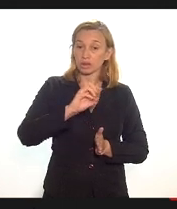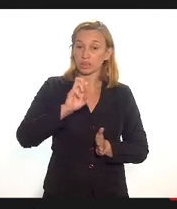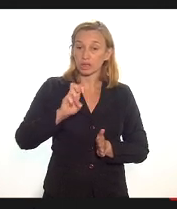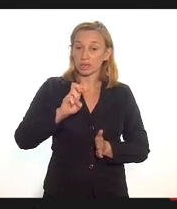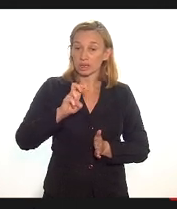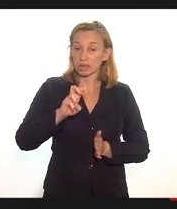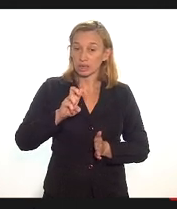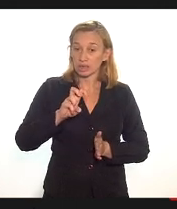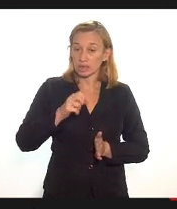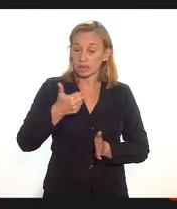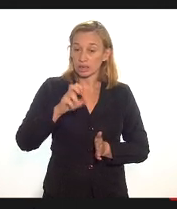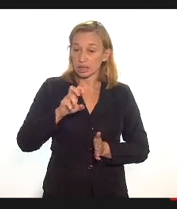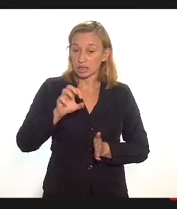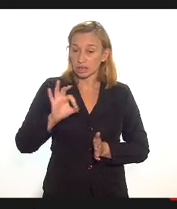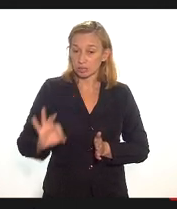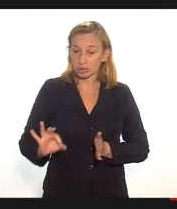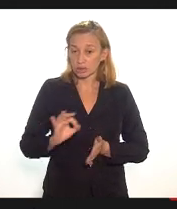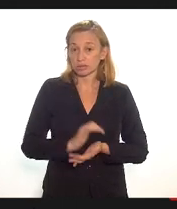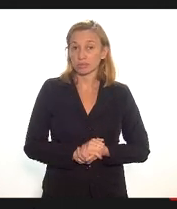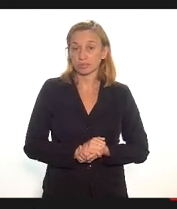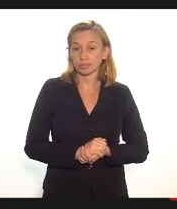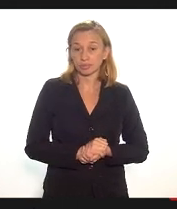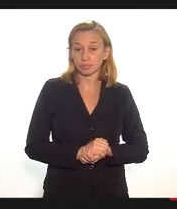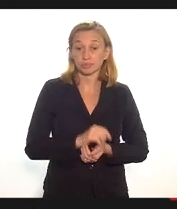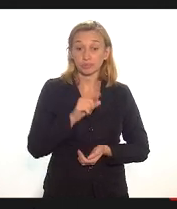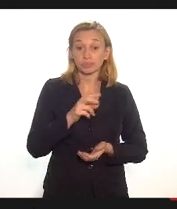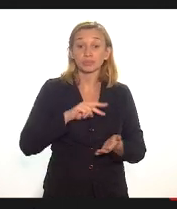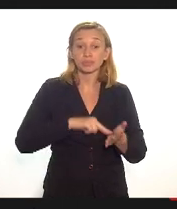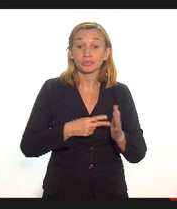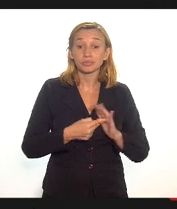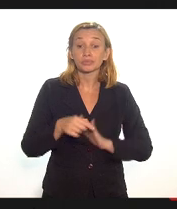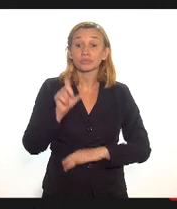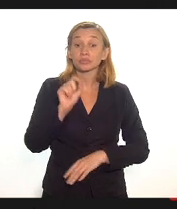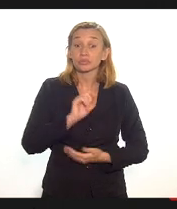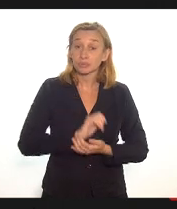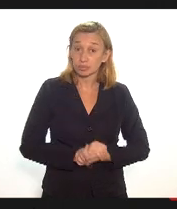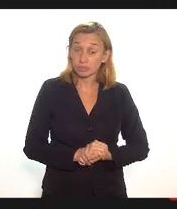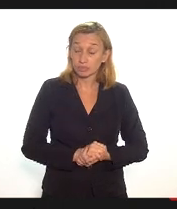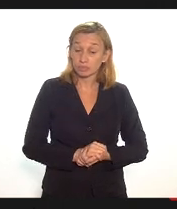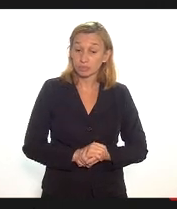0,15%. Tá? Isso significa que a